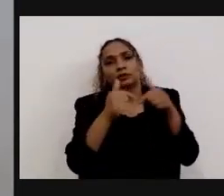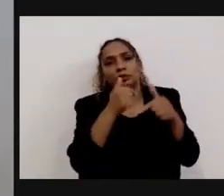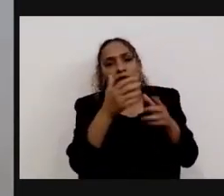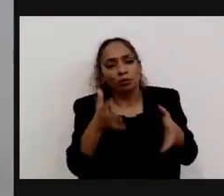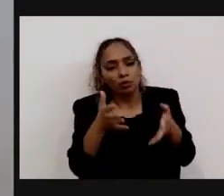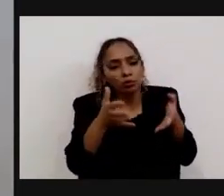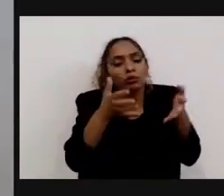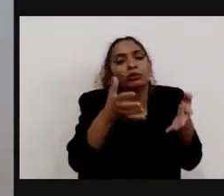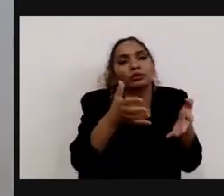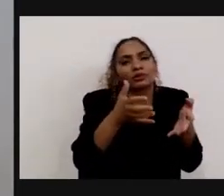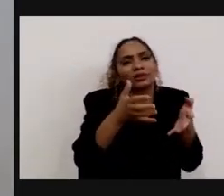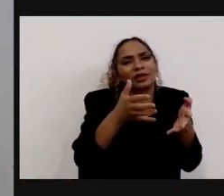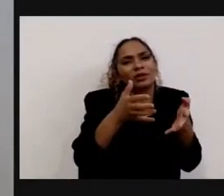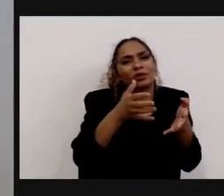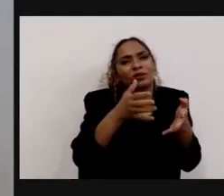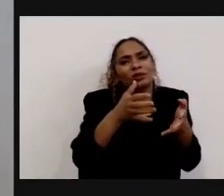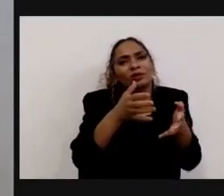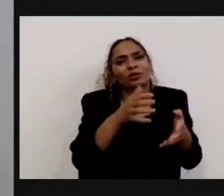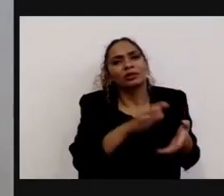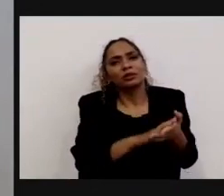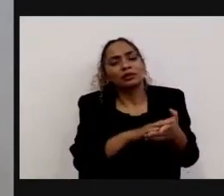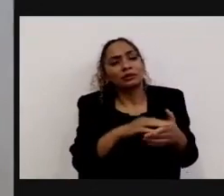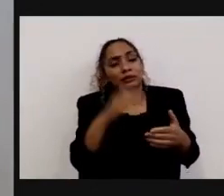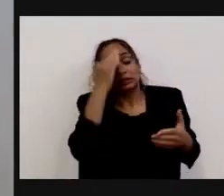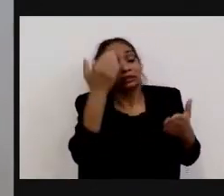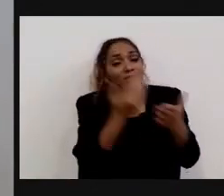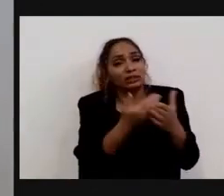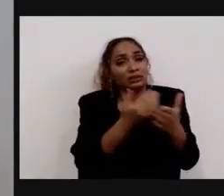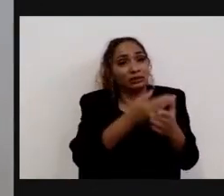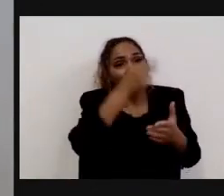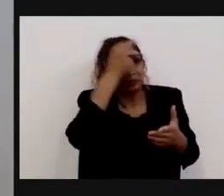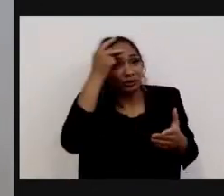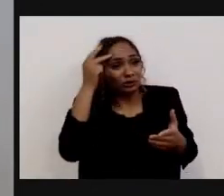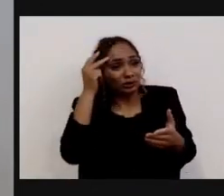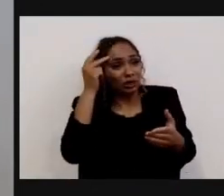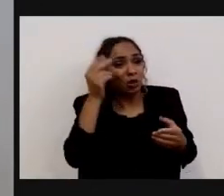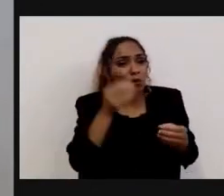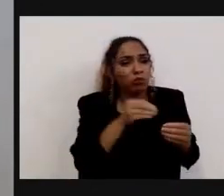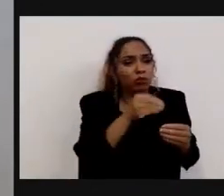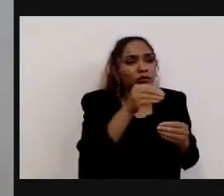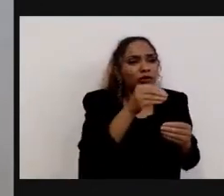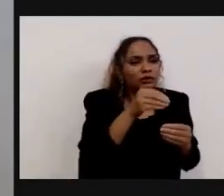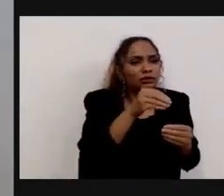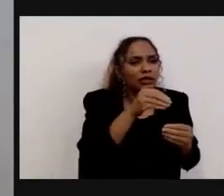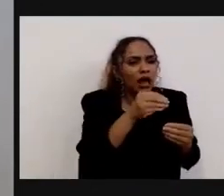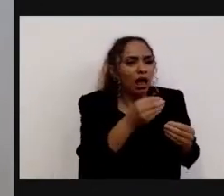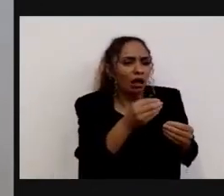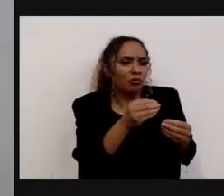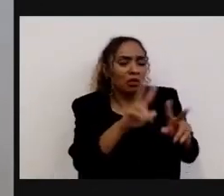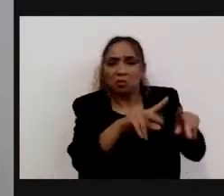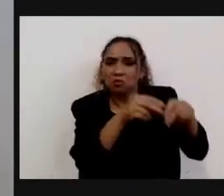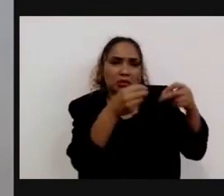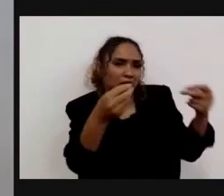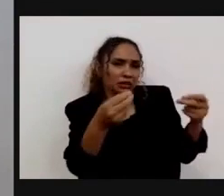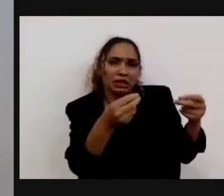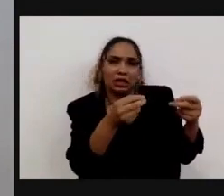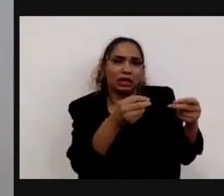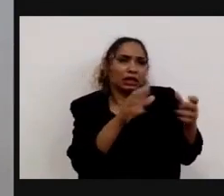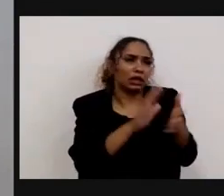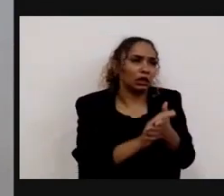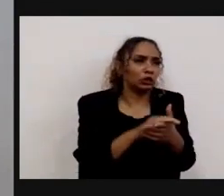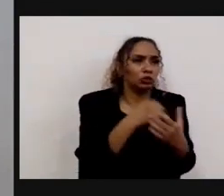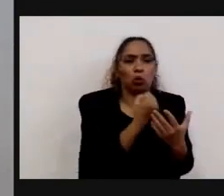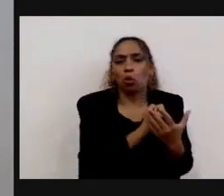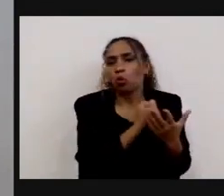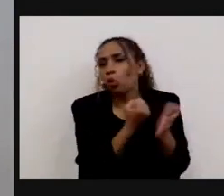de motivação extrínseca né a gente acredita que as pessoas são movidas as cenourinhas a prêmios ou a nota do Chefe